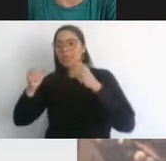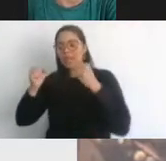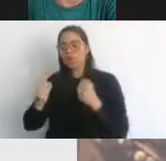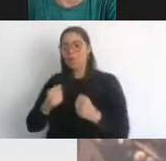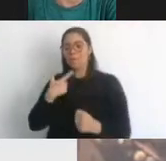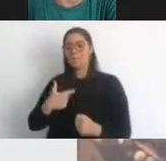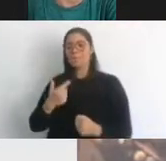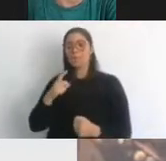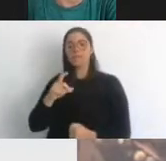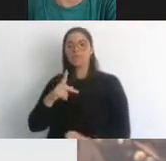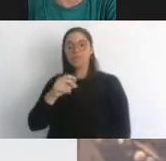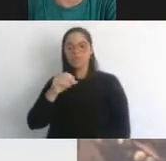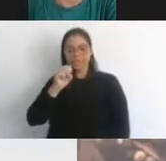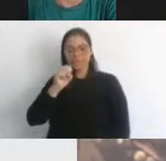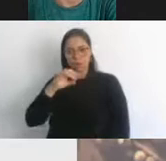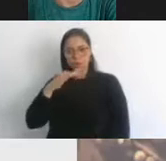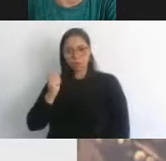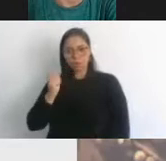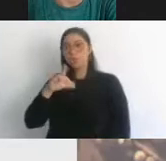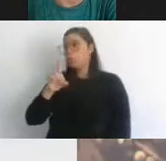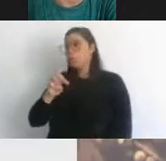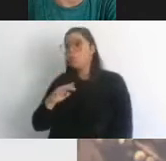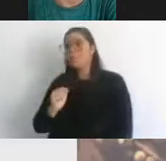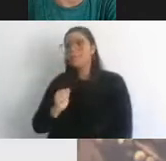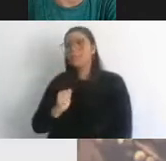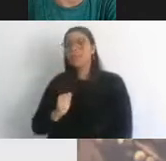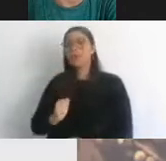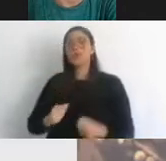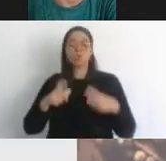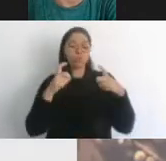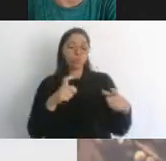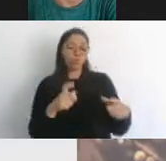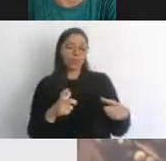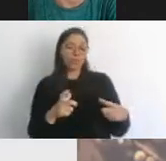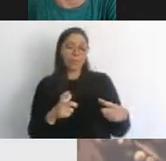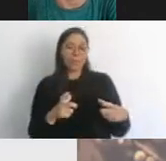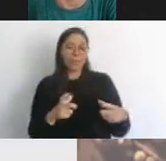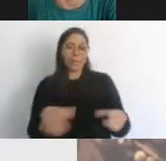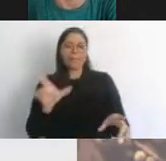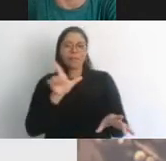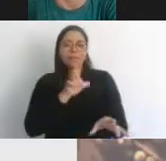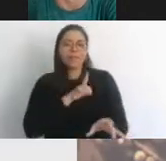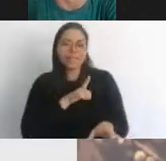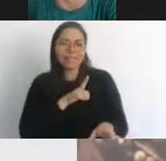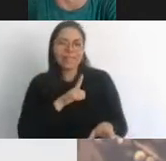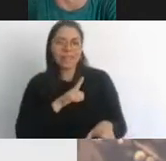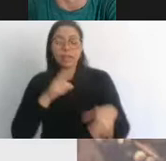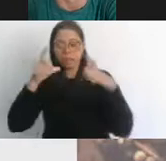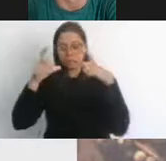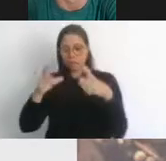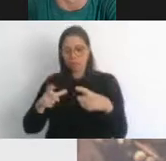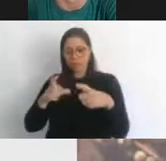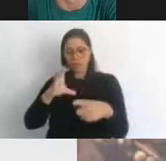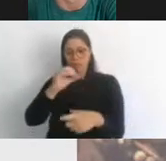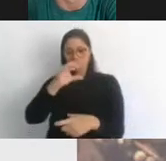em nome de um domínio em nome de uma dominação Então você tem aqui nesse lugar